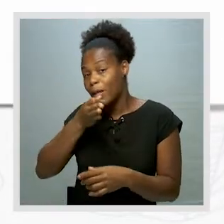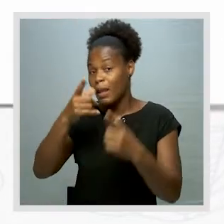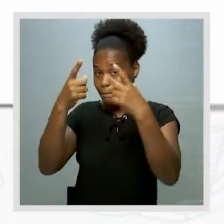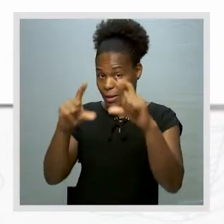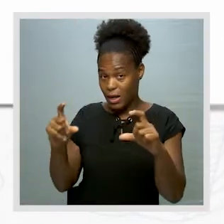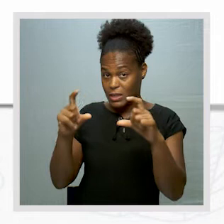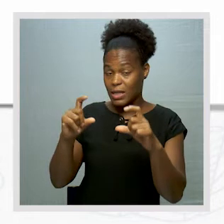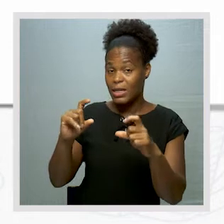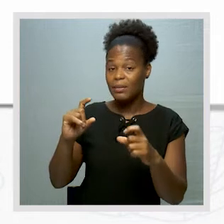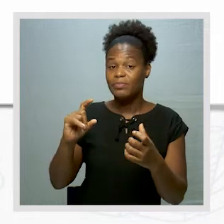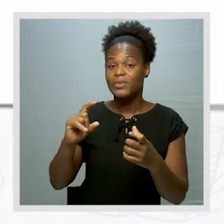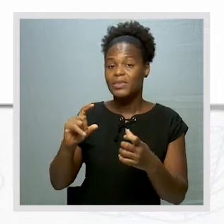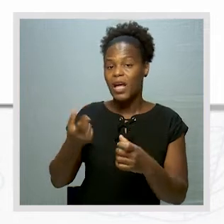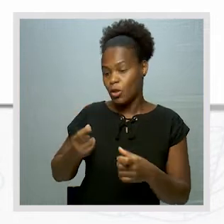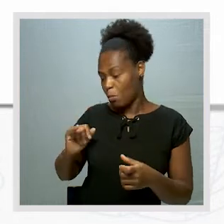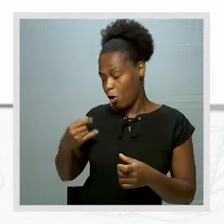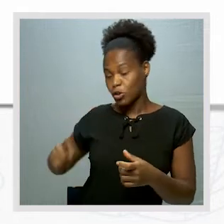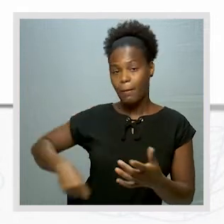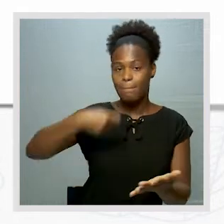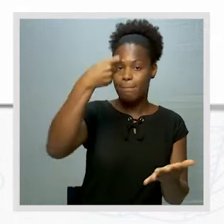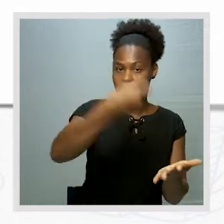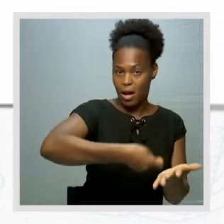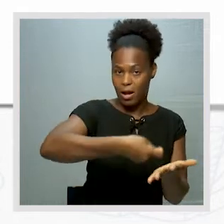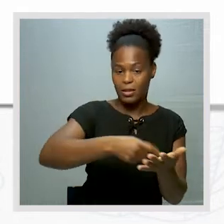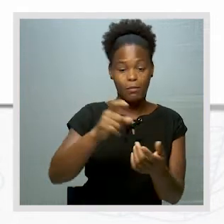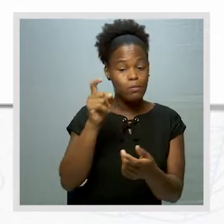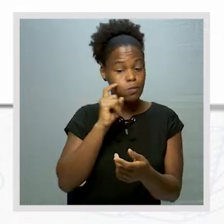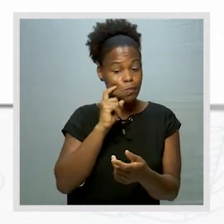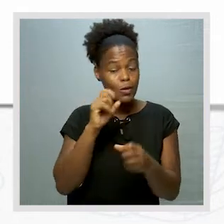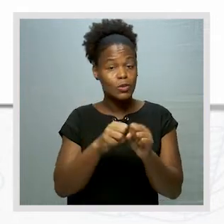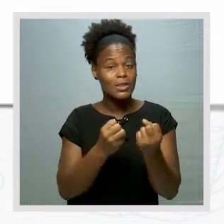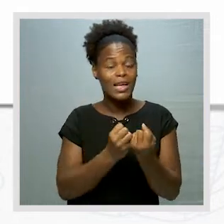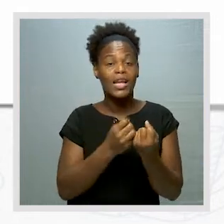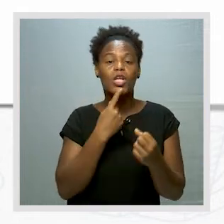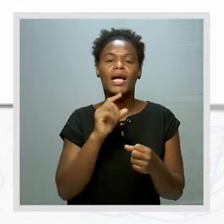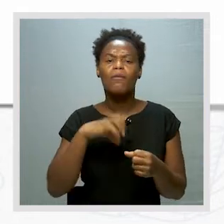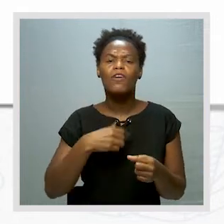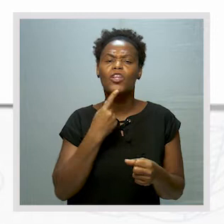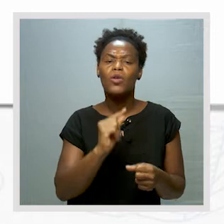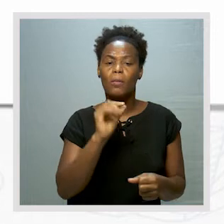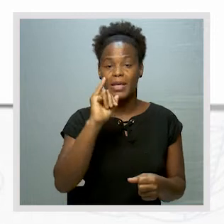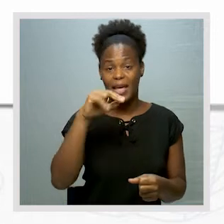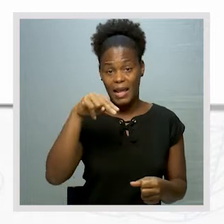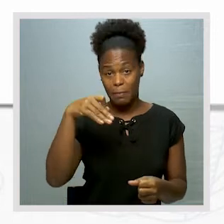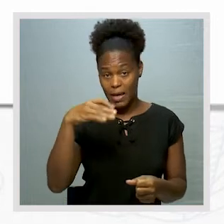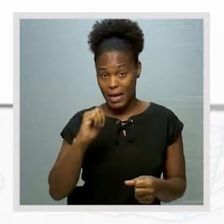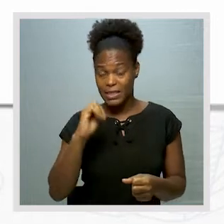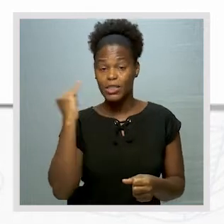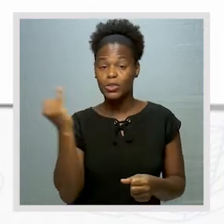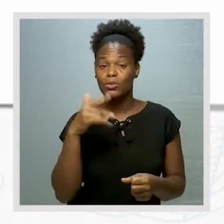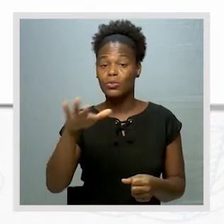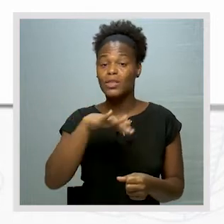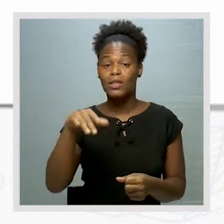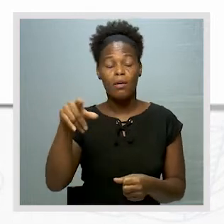famílias e as empresas pagam ao Estado, através da Segurança Social, que em Cabo Verde é o INPS, Instituto Nacional